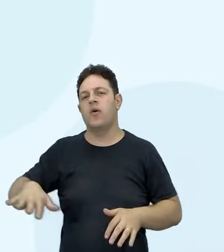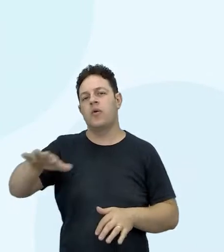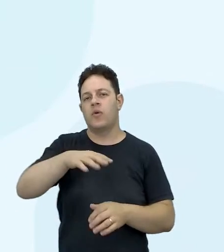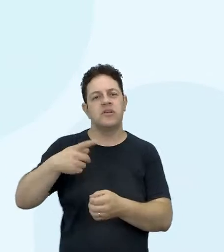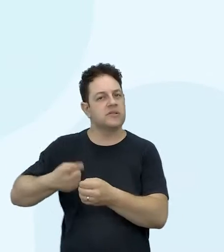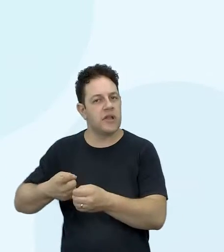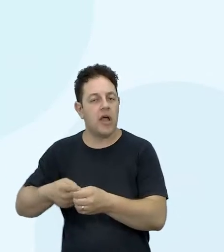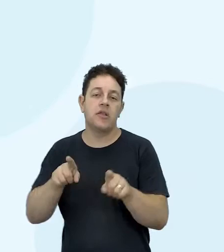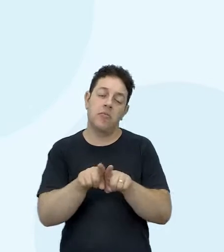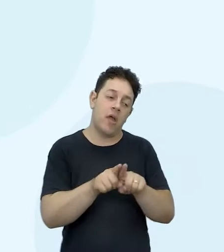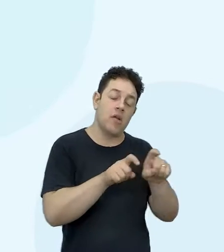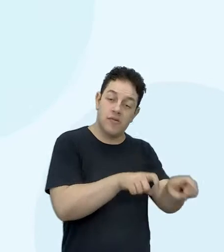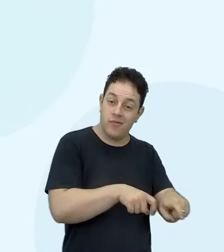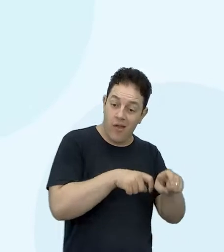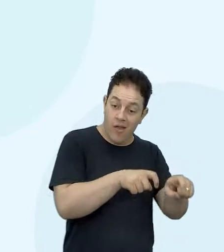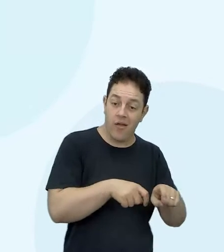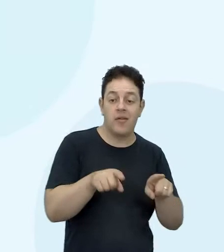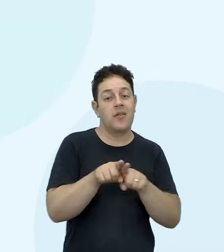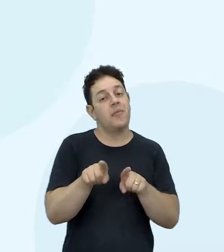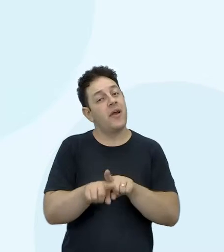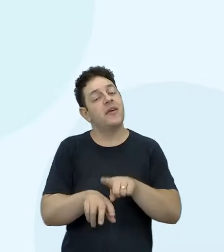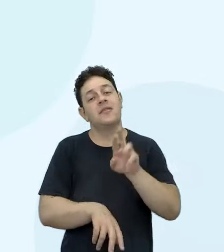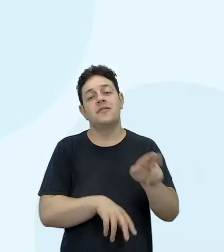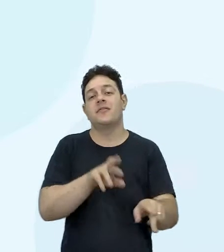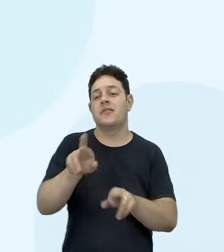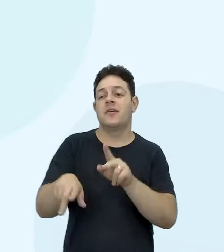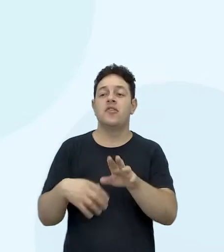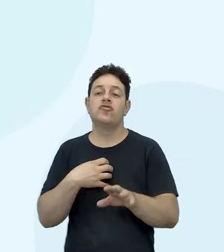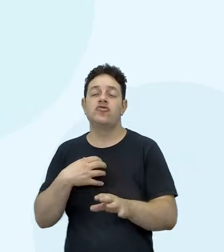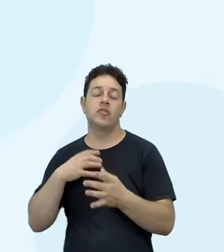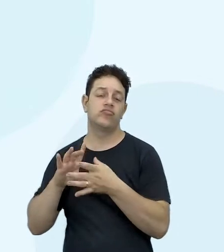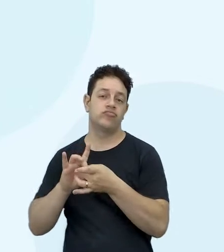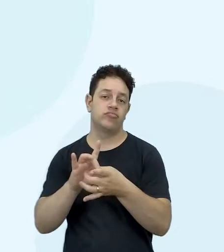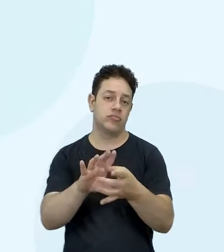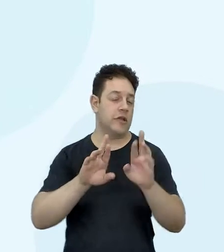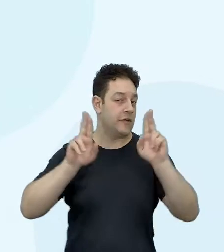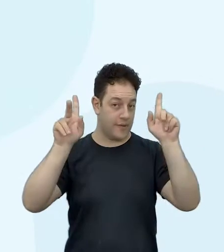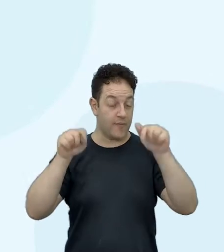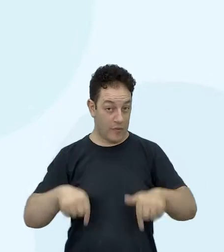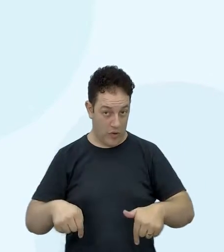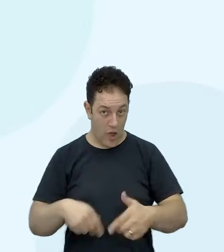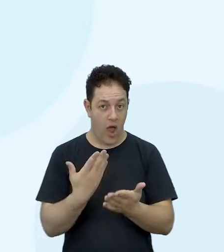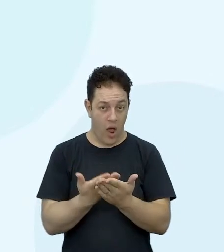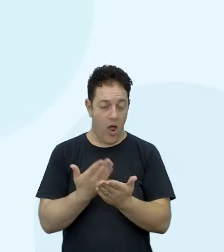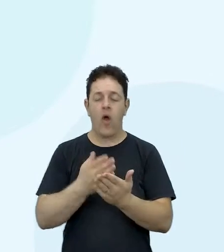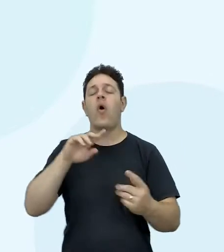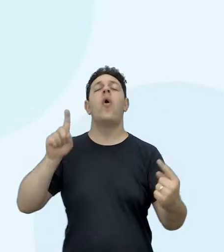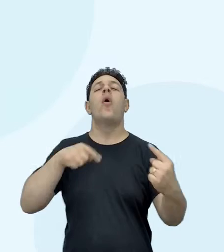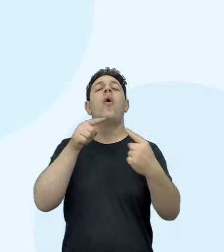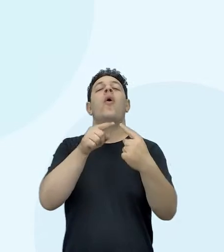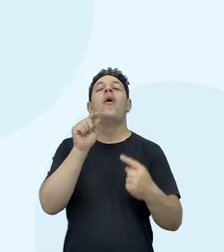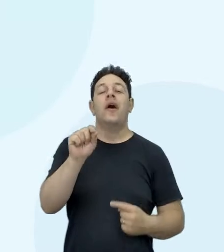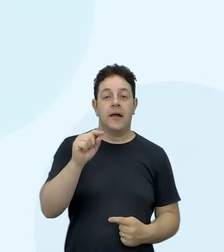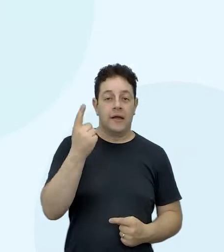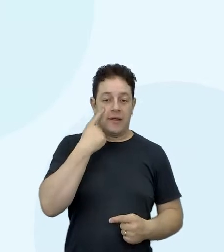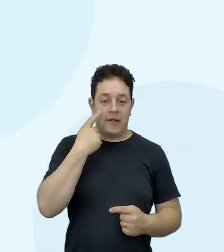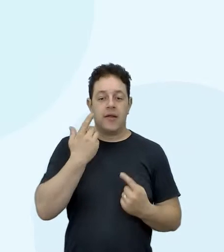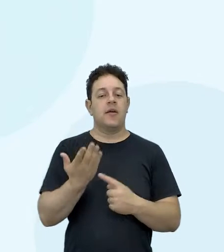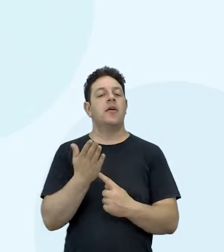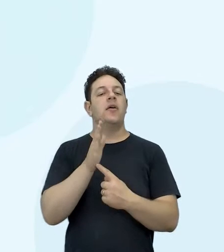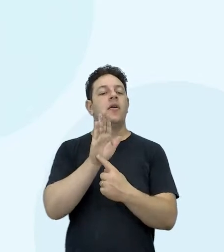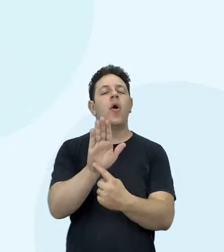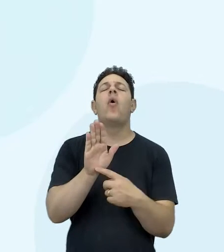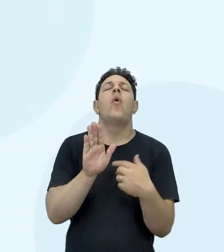urbana quanto rural, e diferentes também contextos. O objetivo da aula de hoje é problematizar